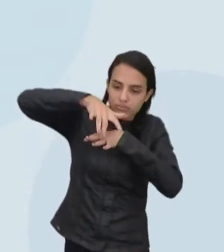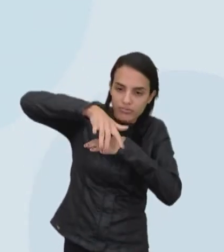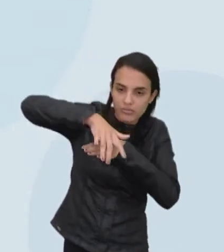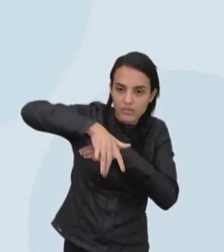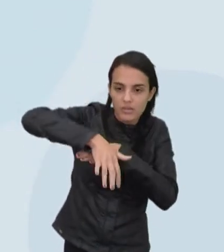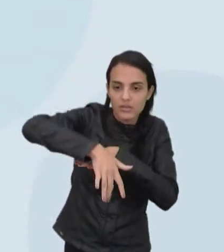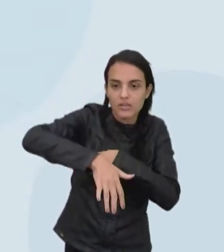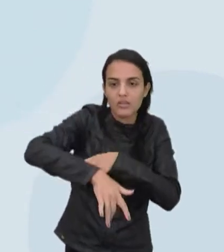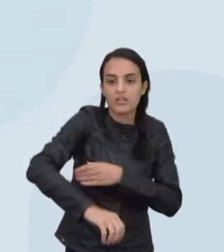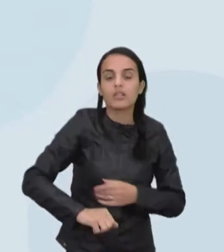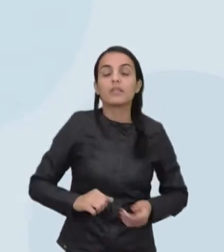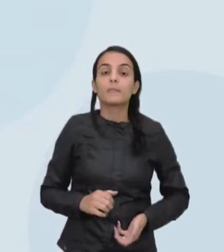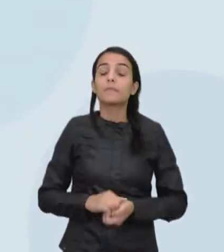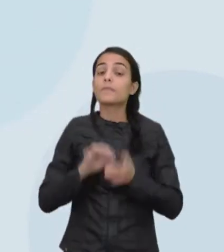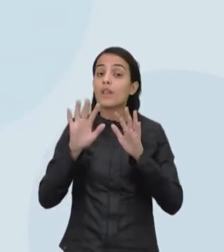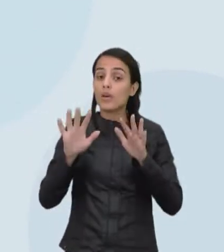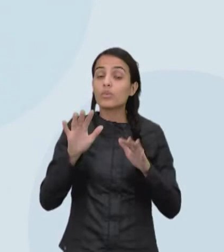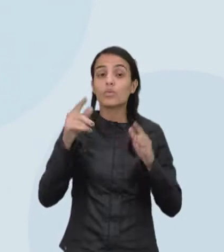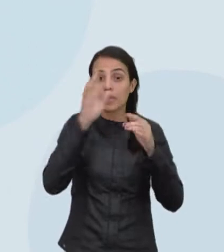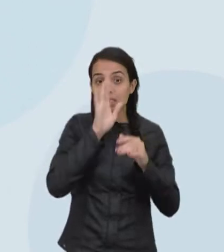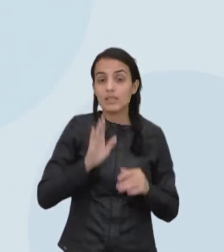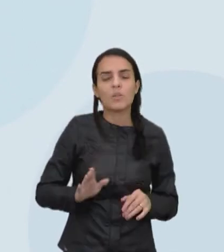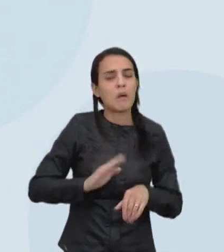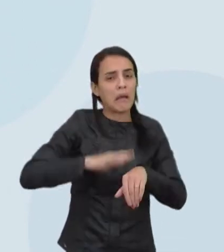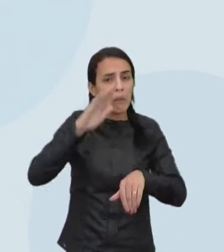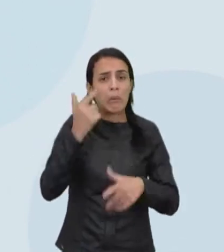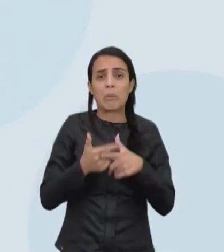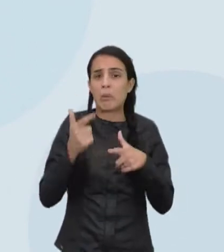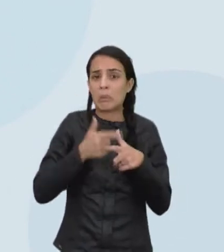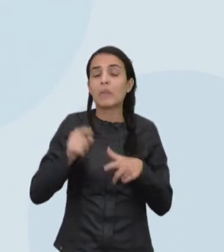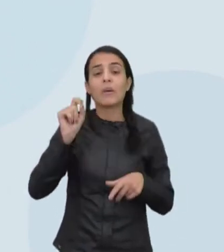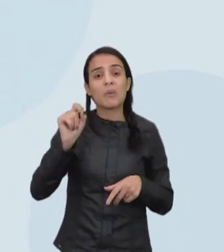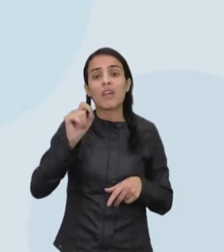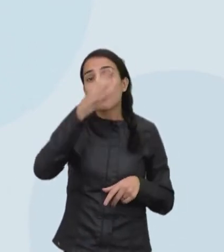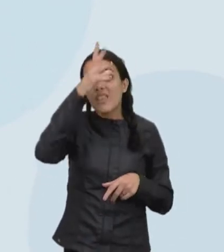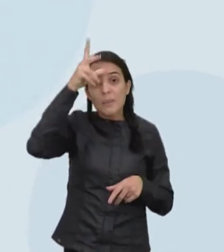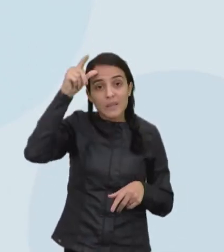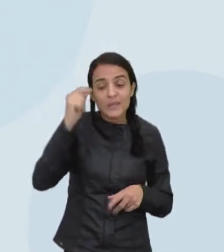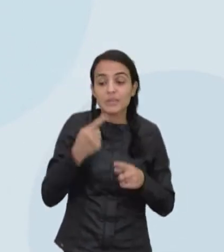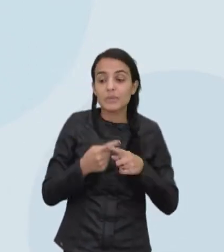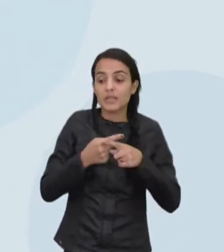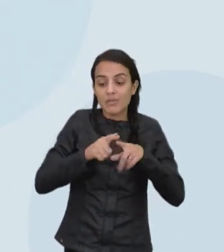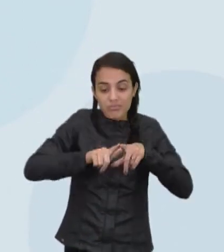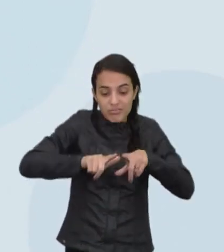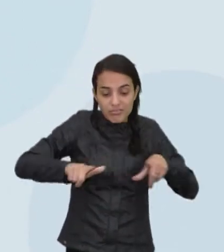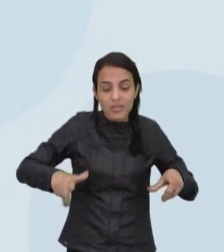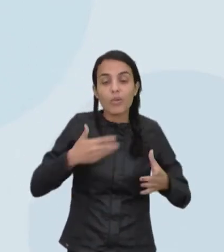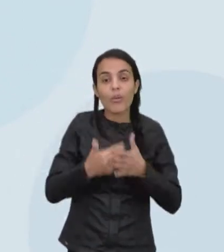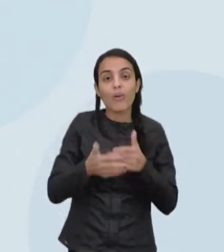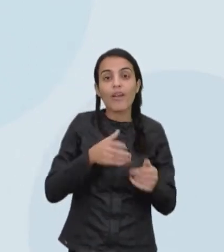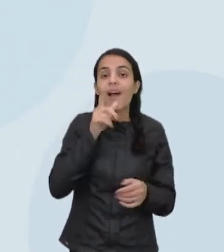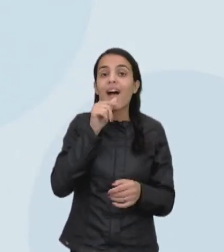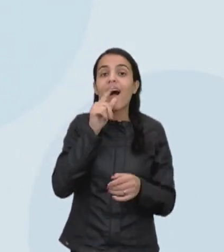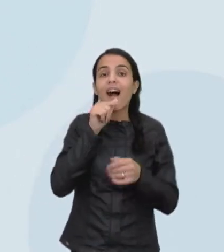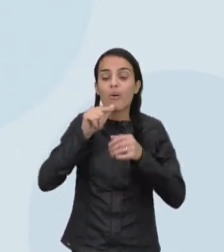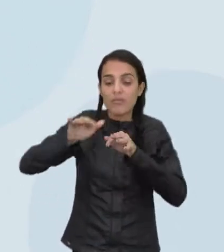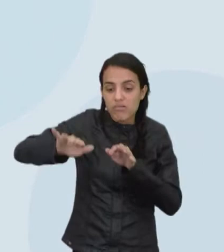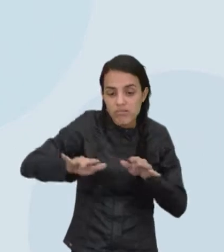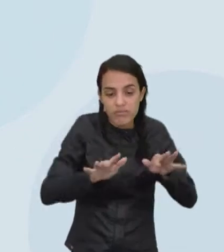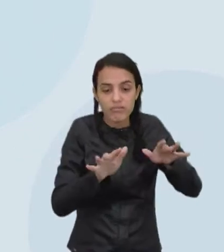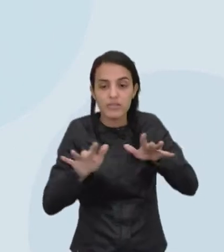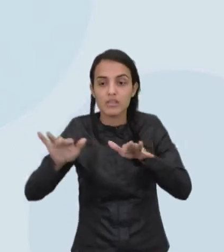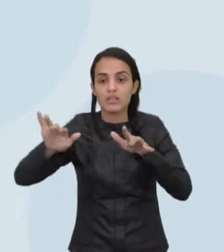o maior problema está na Amazônia, que, por ter um relevo bastante plano, faz qualquer represinha inundar,